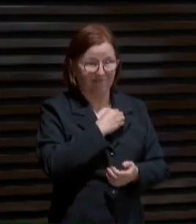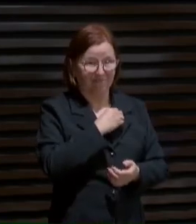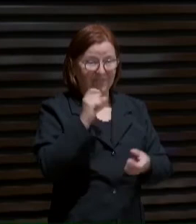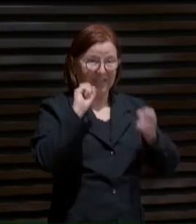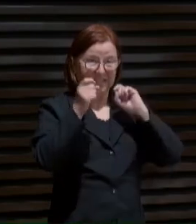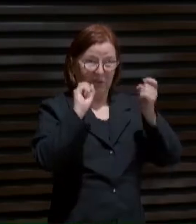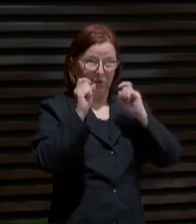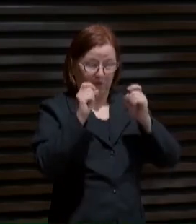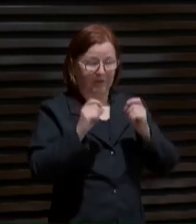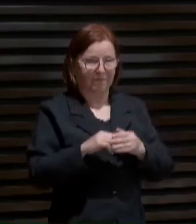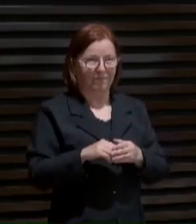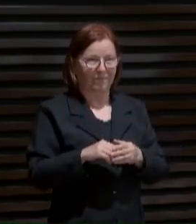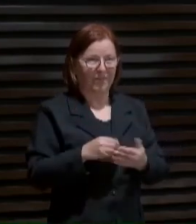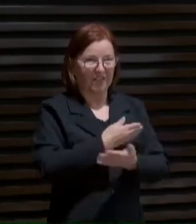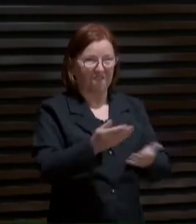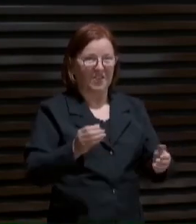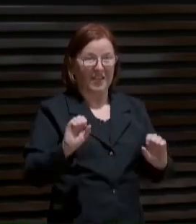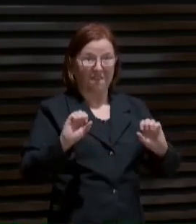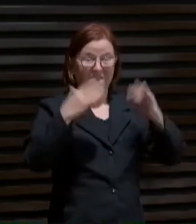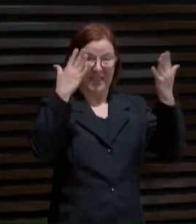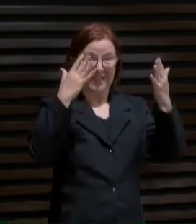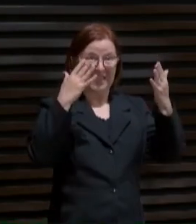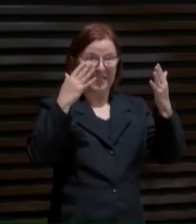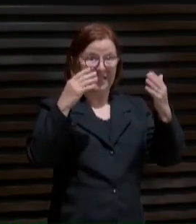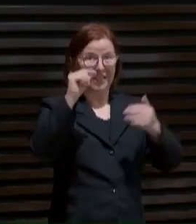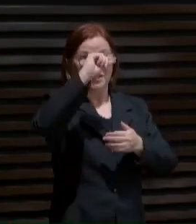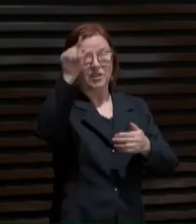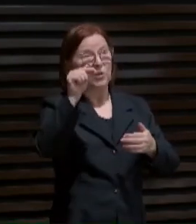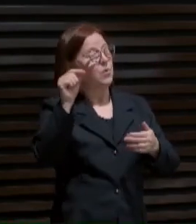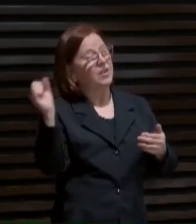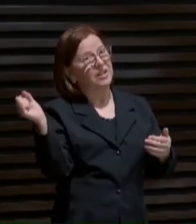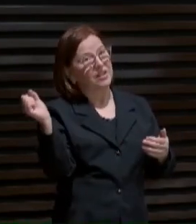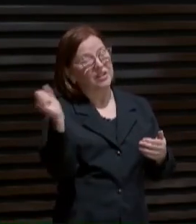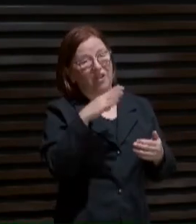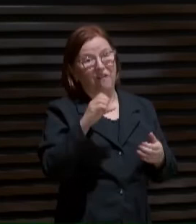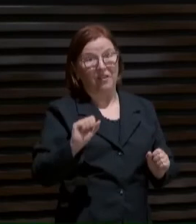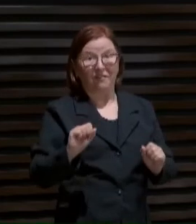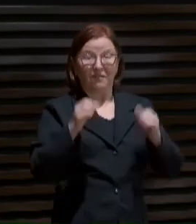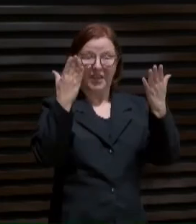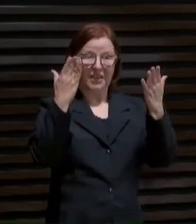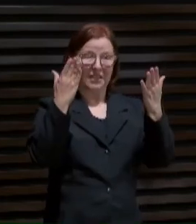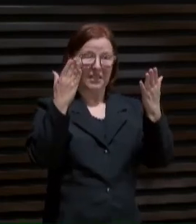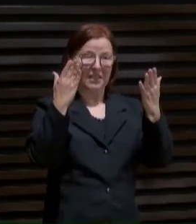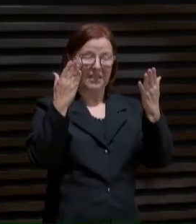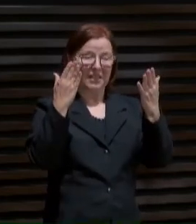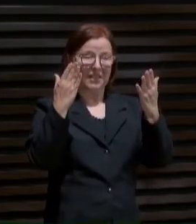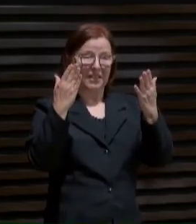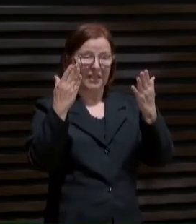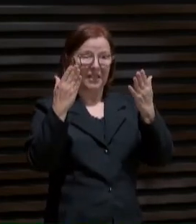e as vossas festas da lua nova e das vossas e as vossas solenidades a minha alma